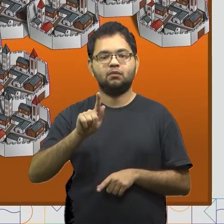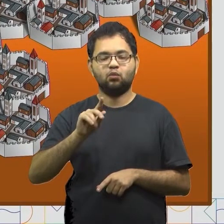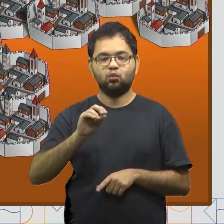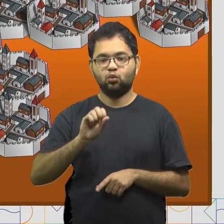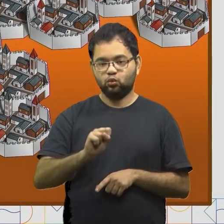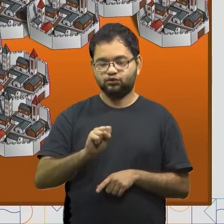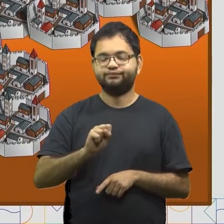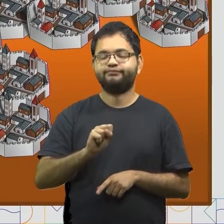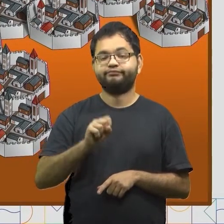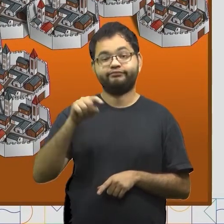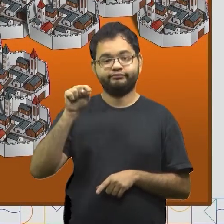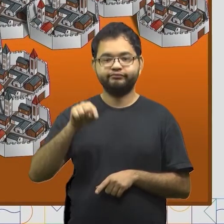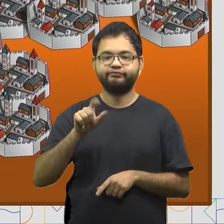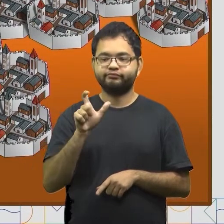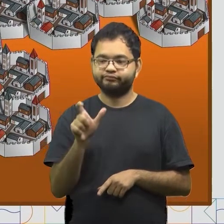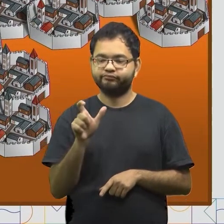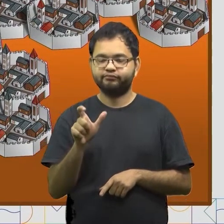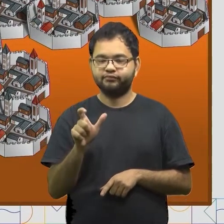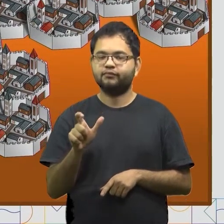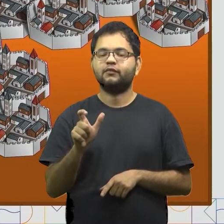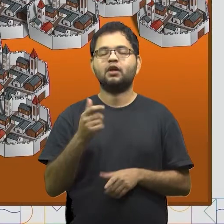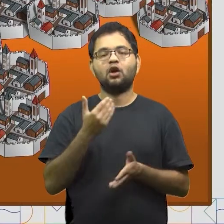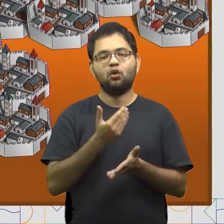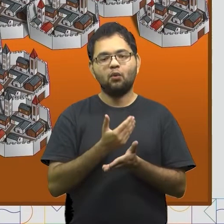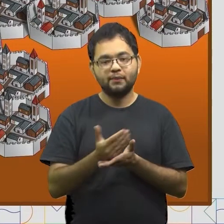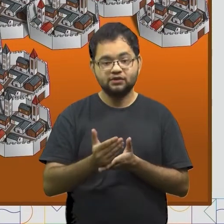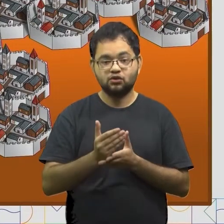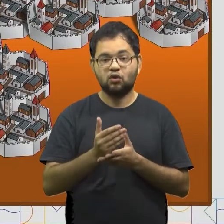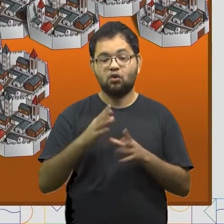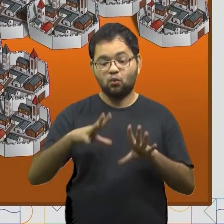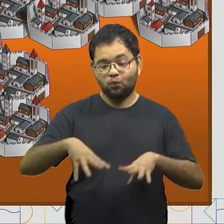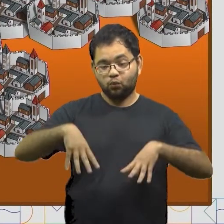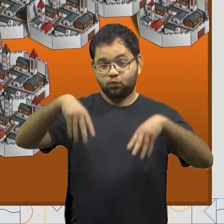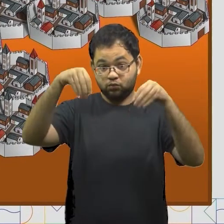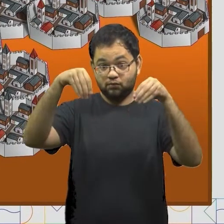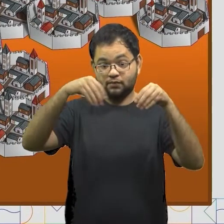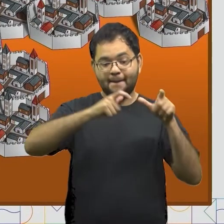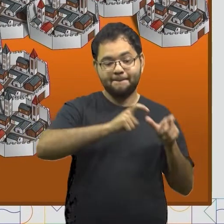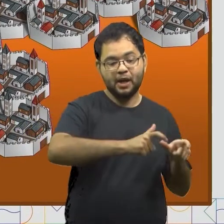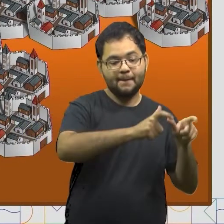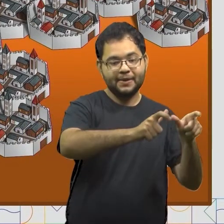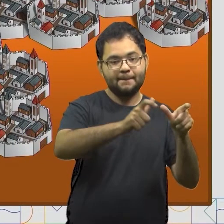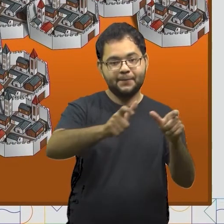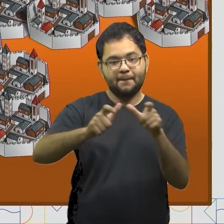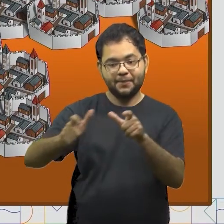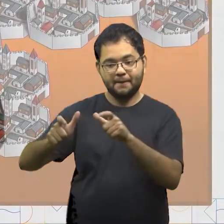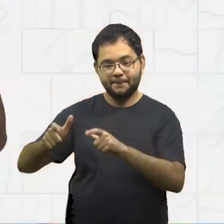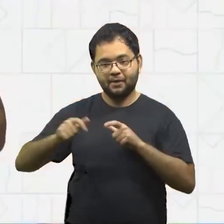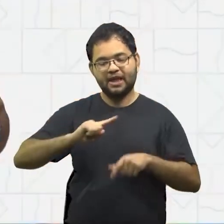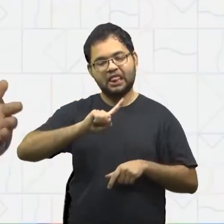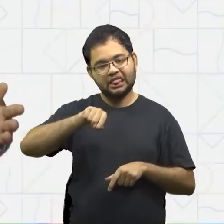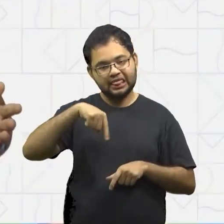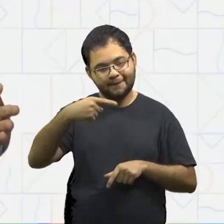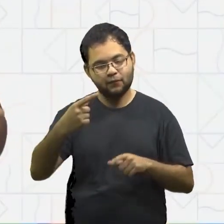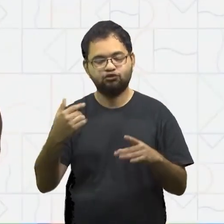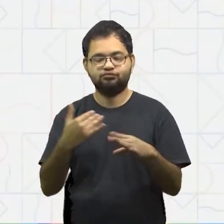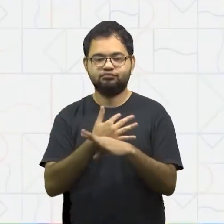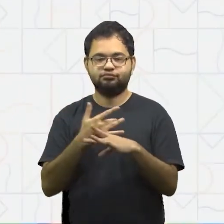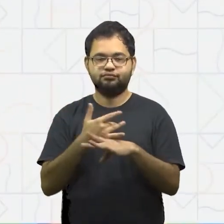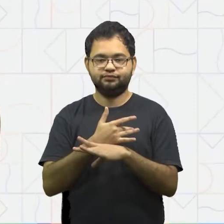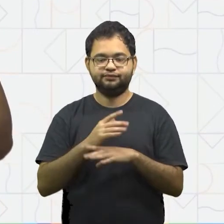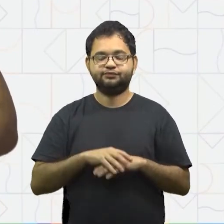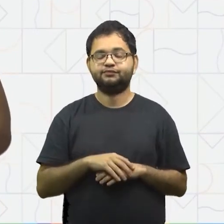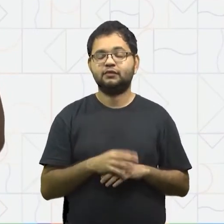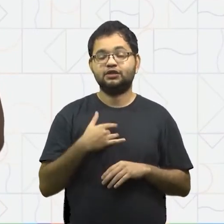Burgos os bulbos foram surgindo ao redor dos castelos informando cidades os burgueses